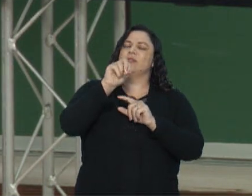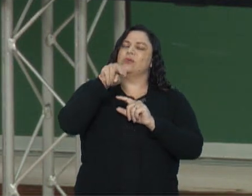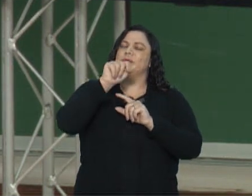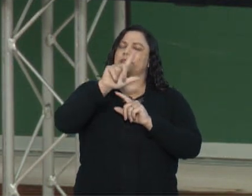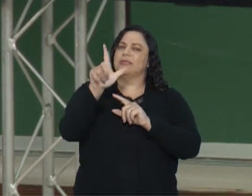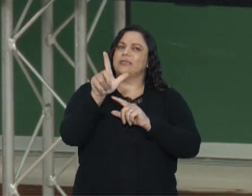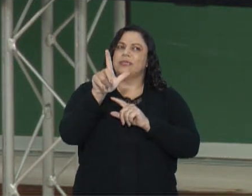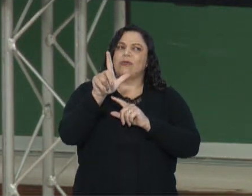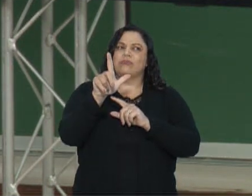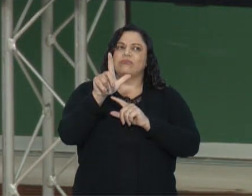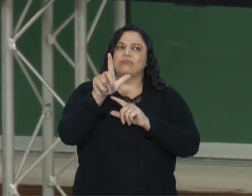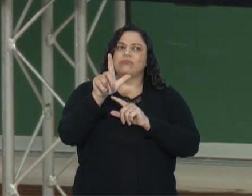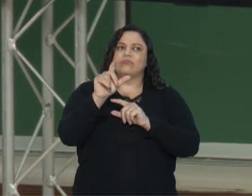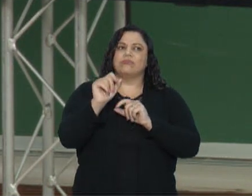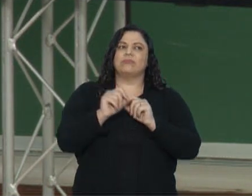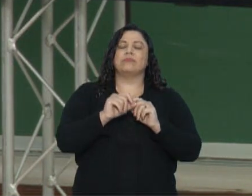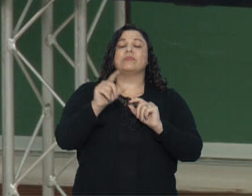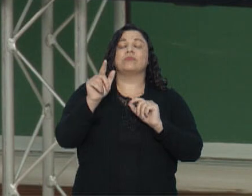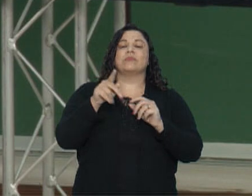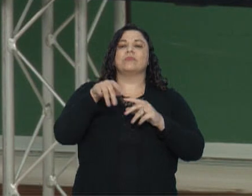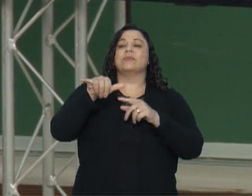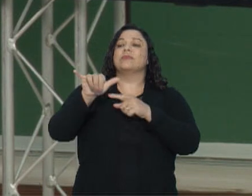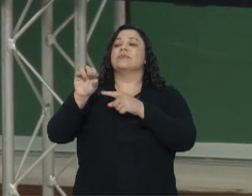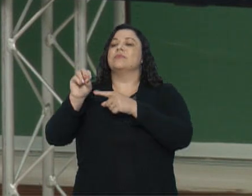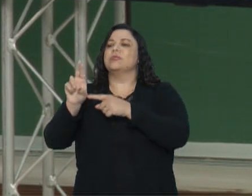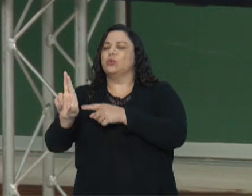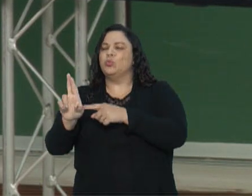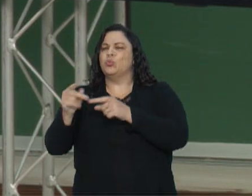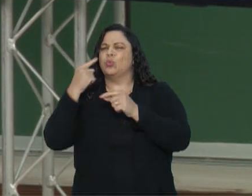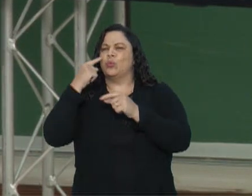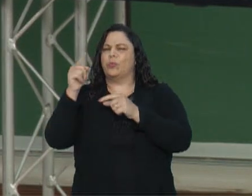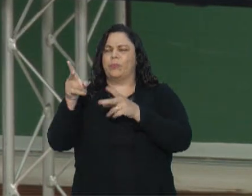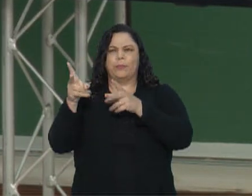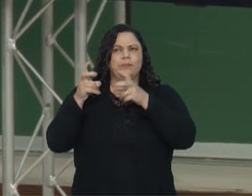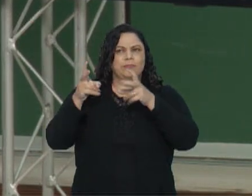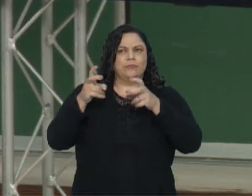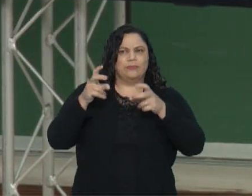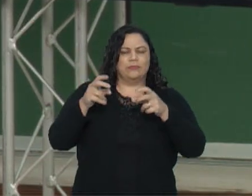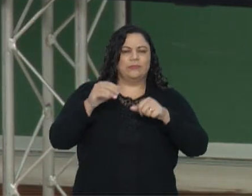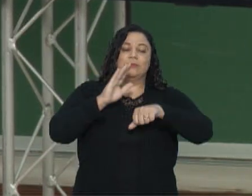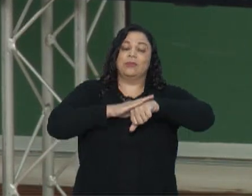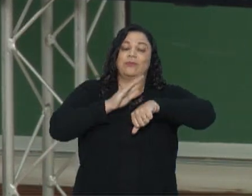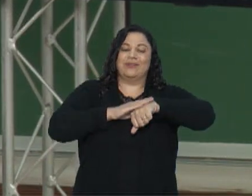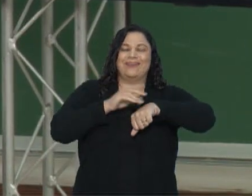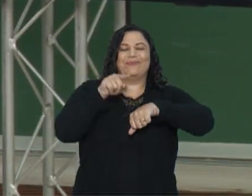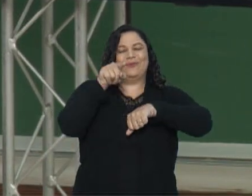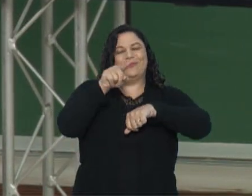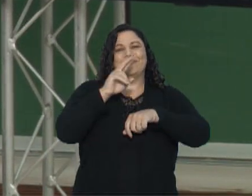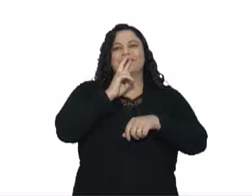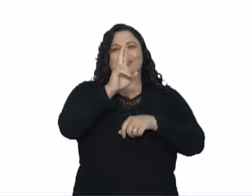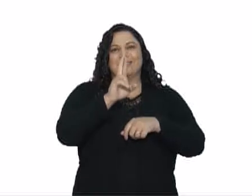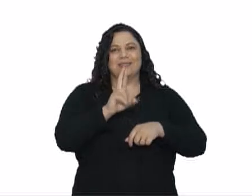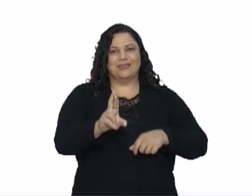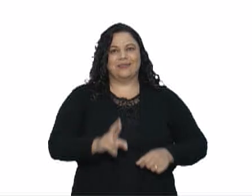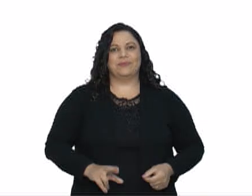também, observando o pronome pessoal e o verbo no condicional. Então, um tempinho para vocês fazerem aí.